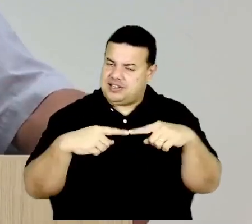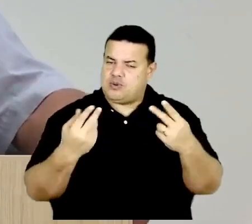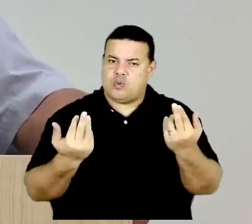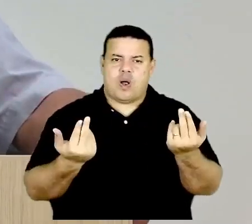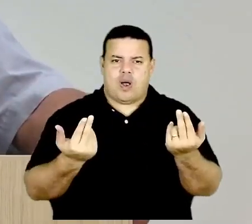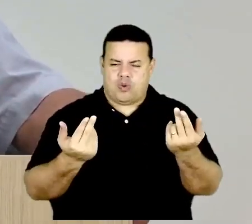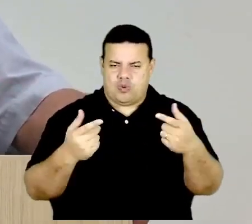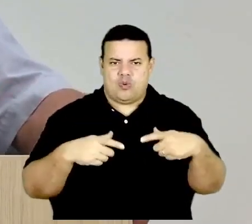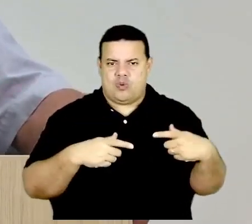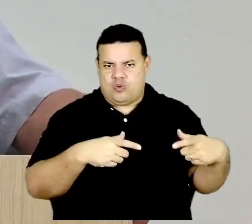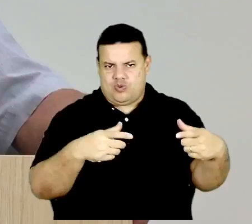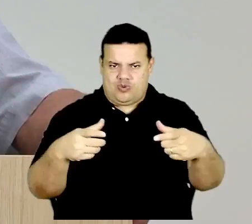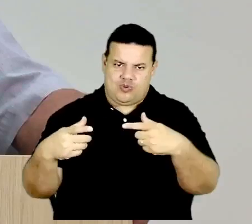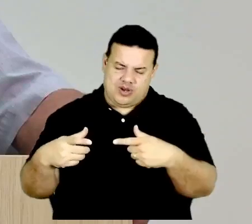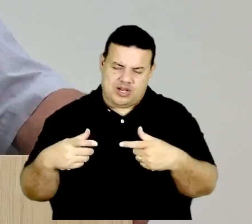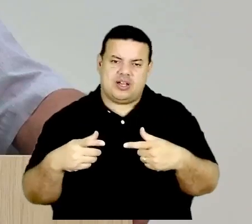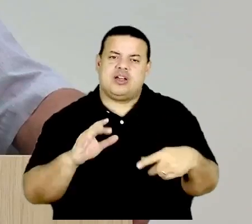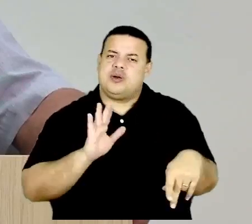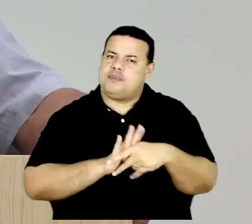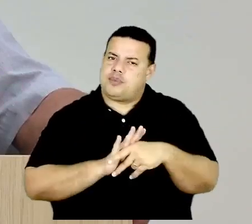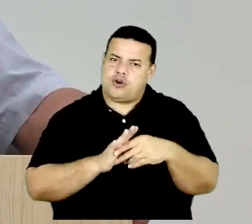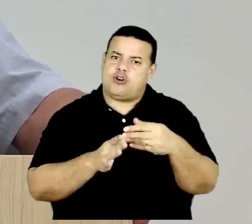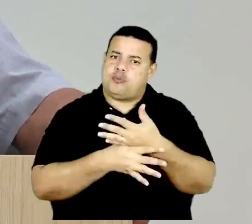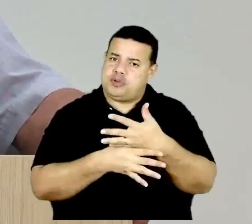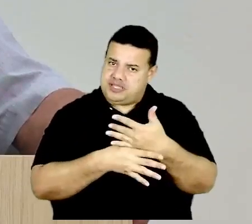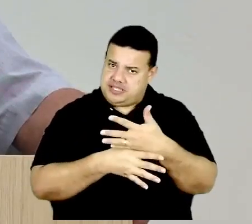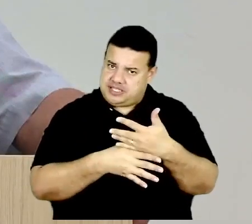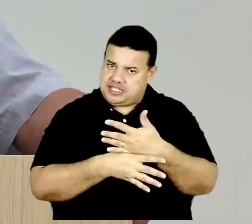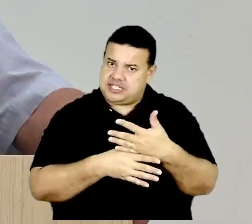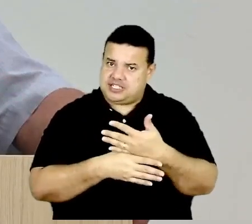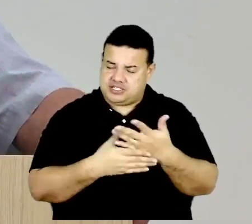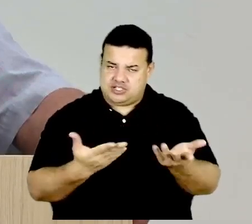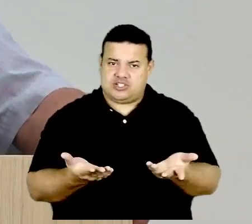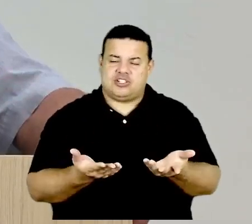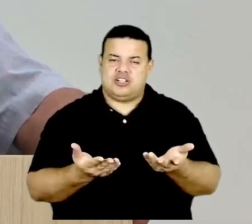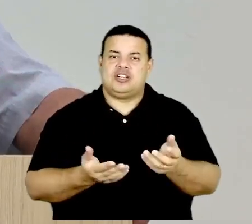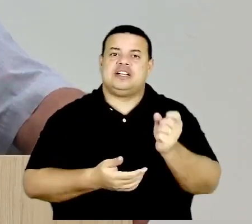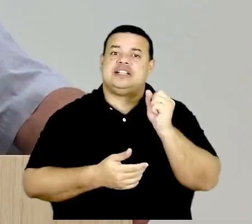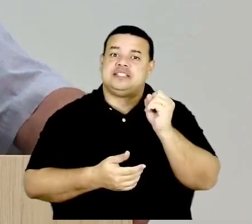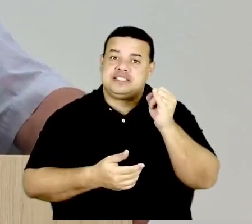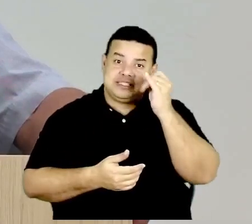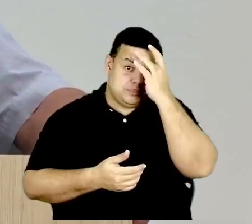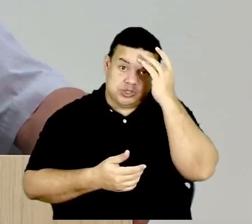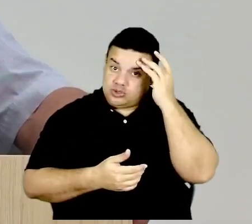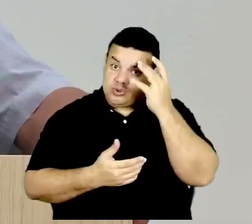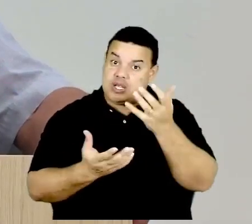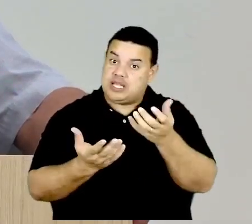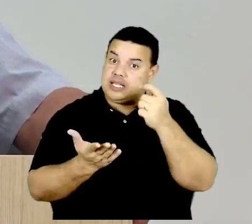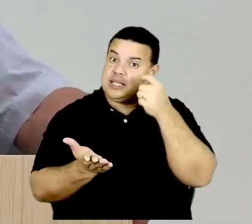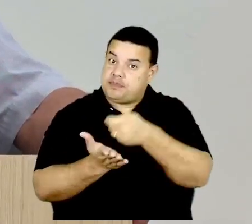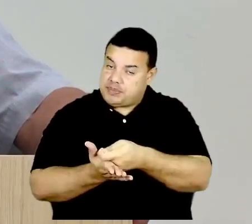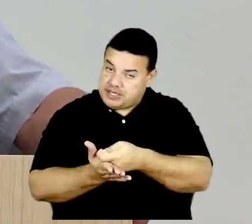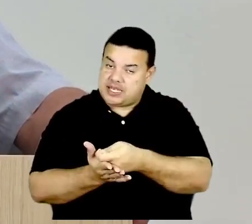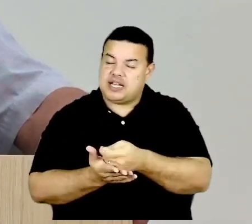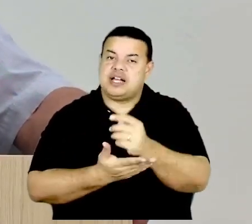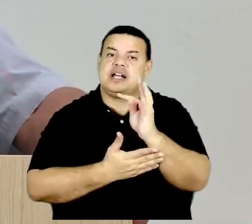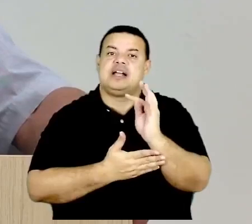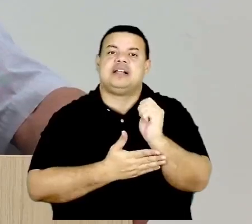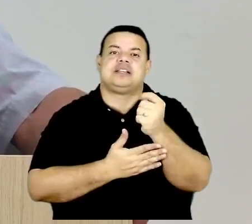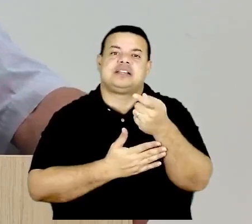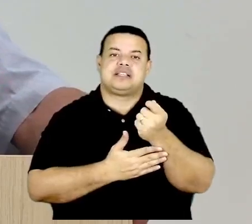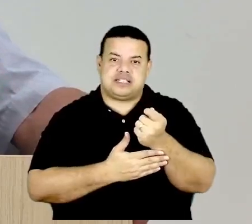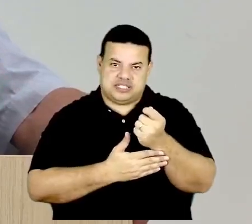São lotes urbanos. Então, se essa pessoa quiser pagar uma taxa de iluminação pública só,